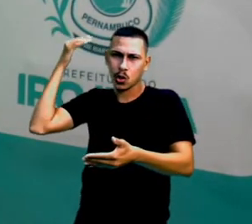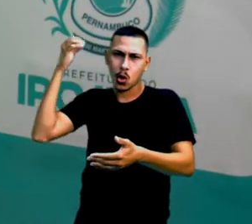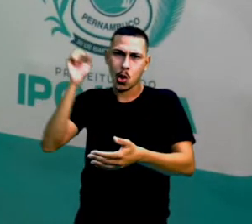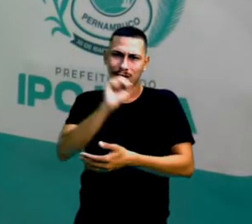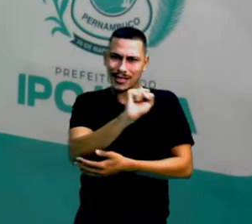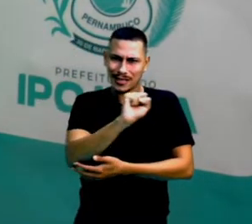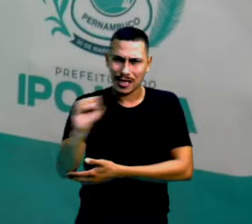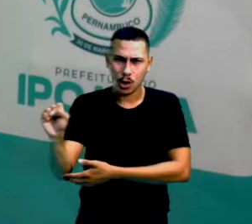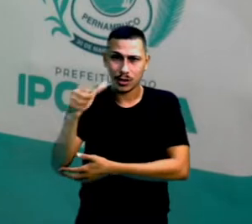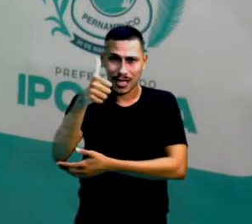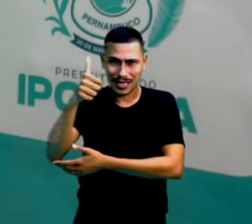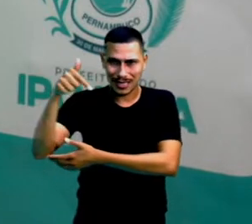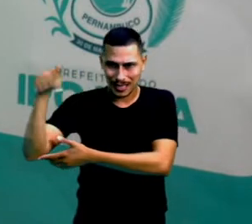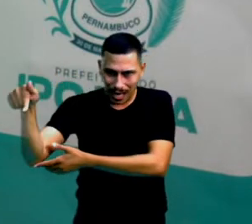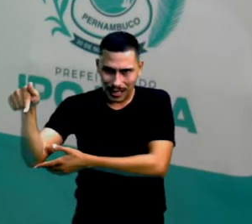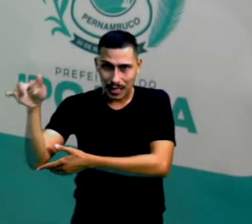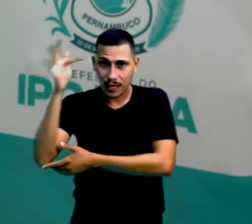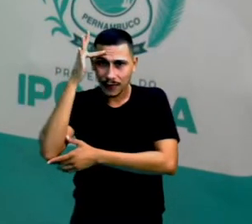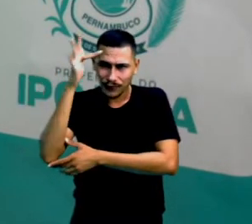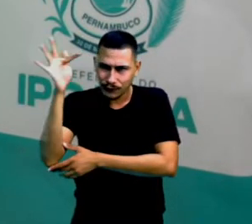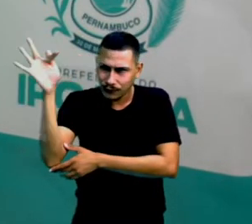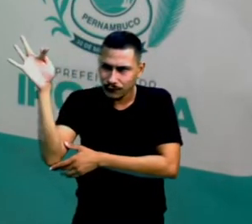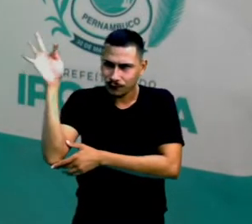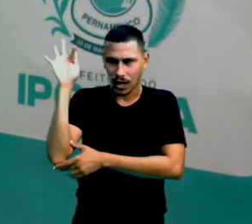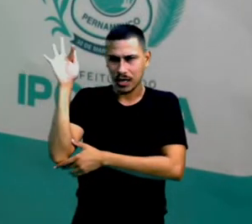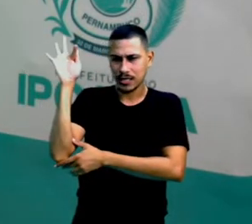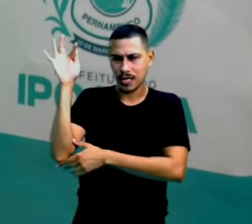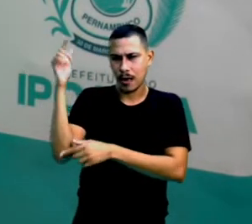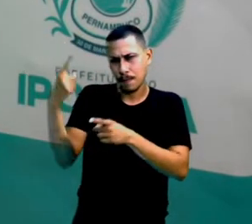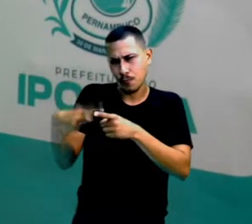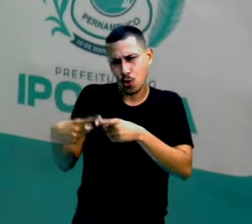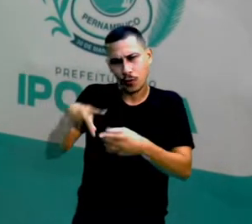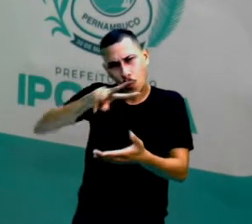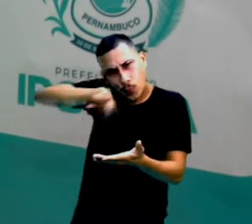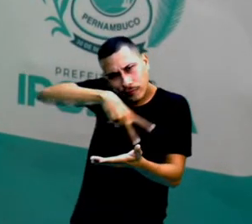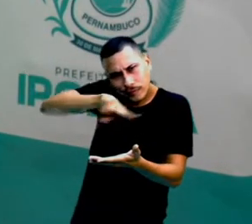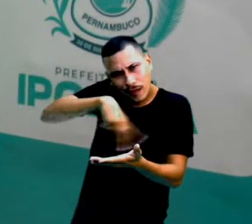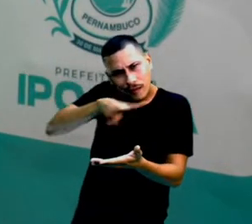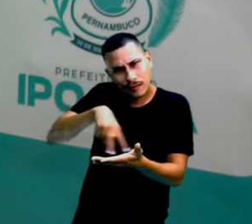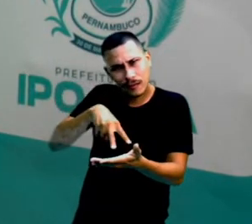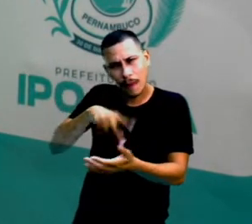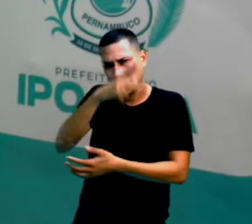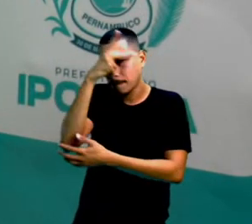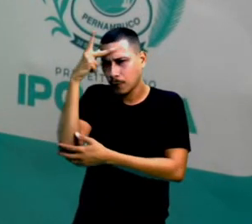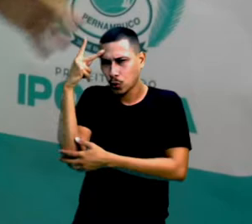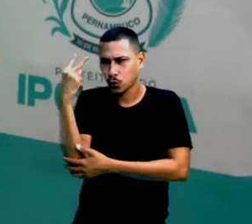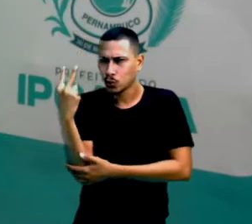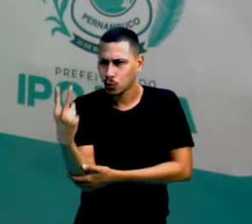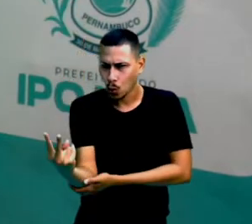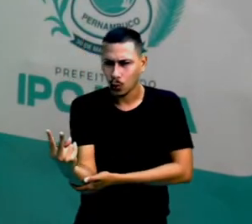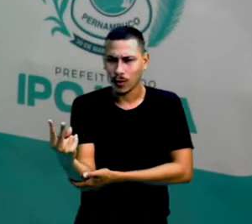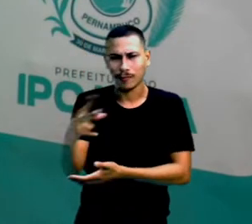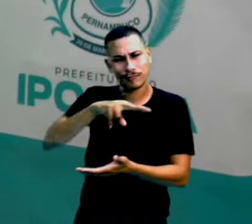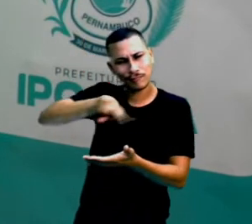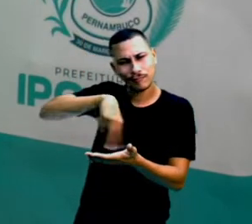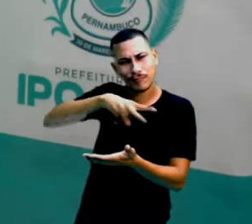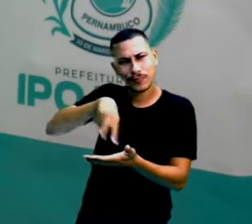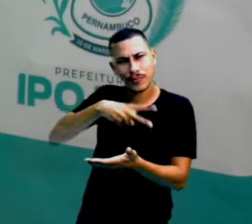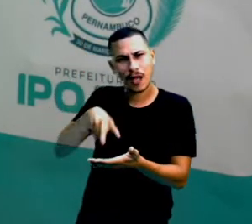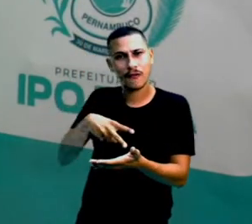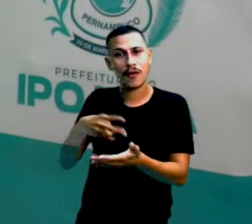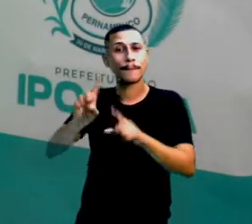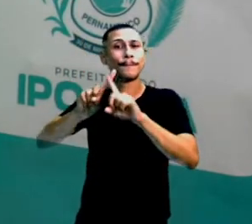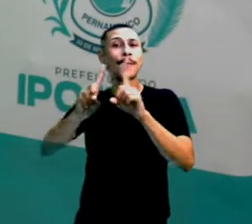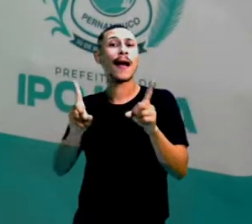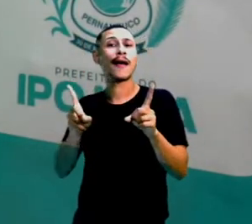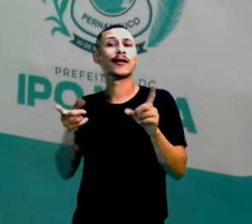na corte francesa, que era uma dança bem, uma dança de casais, né? Que o grupo inteiro dançava. E quando chegou